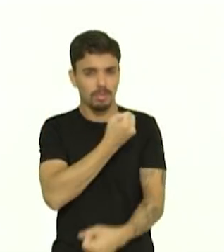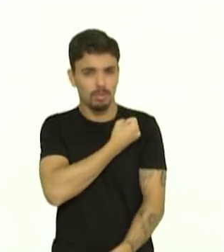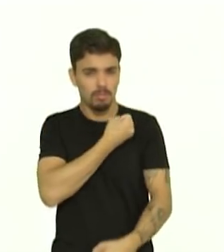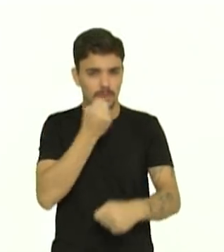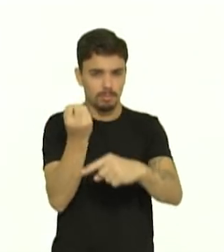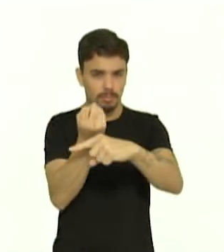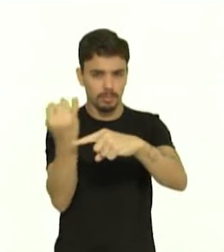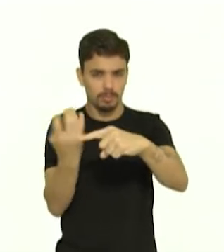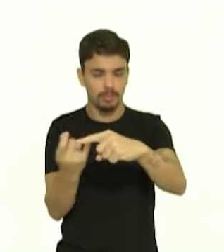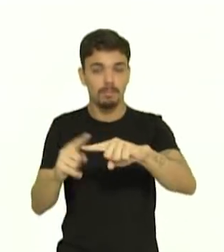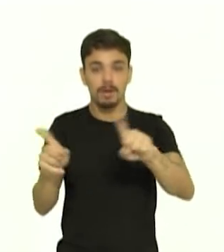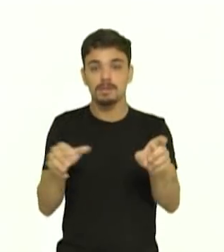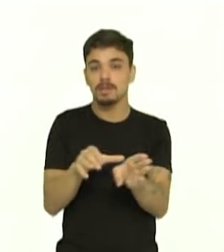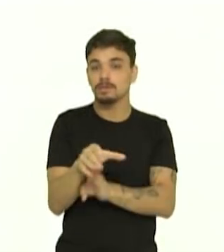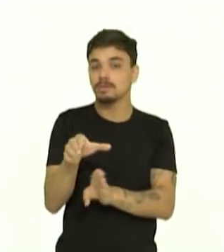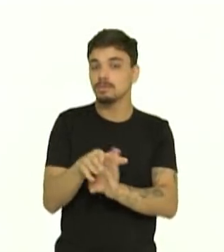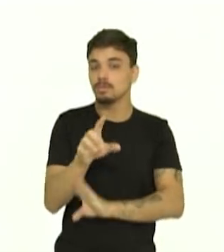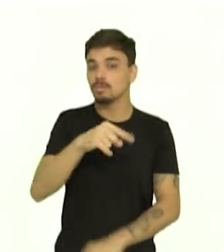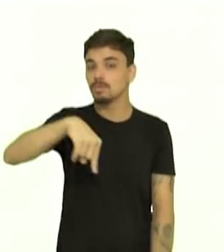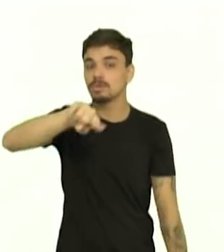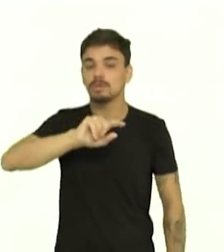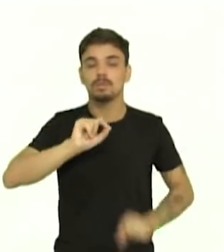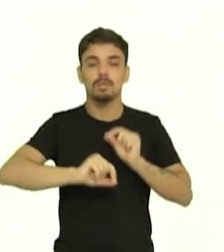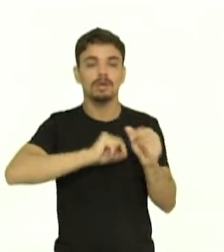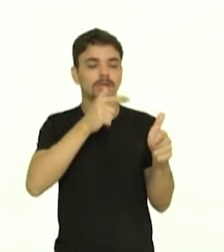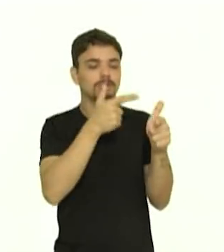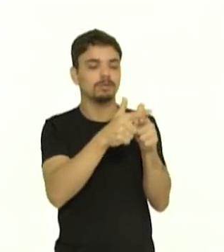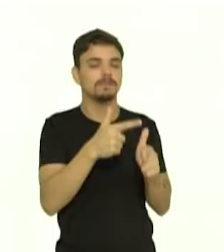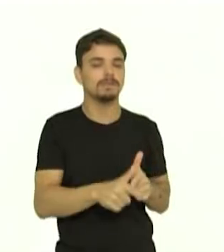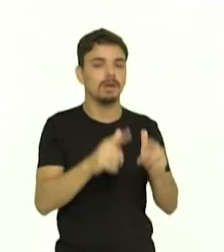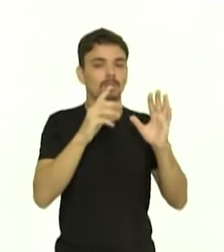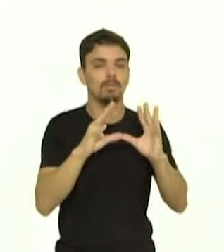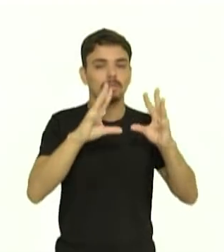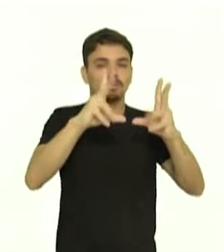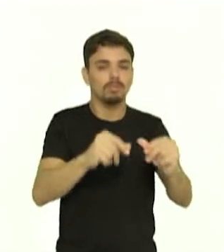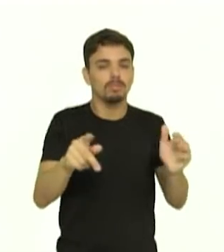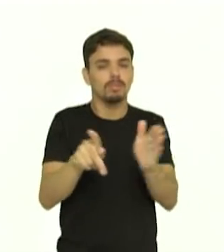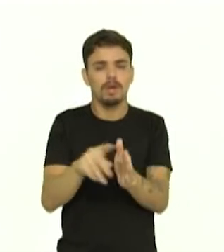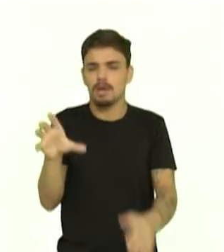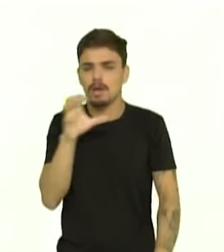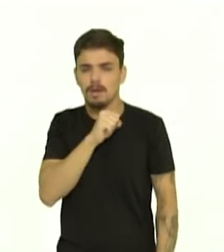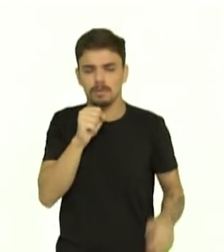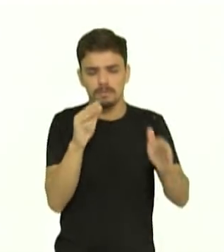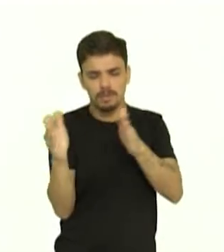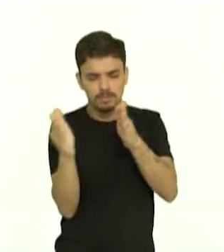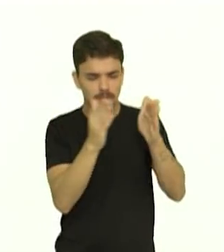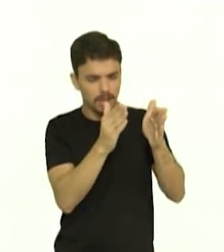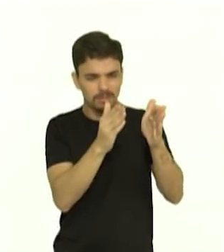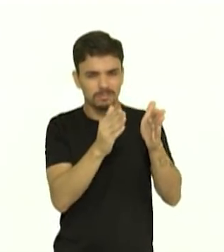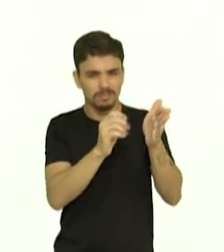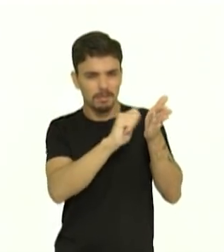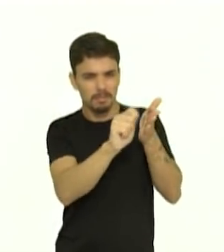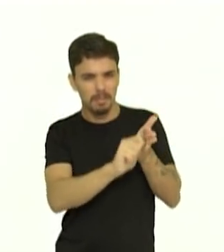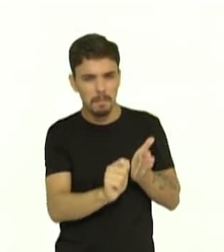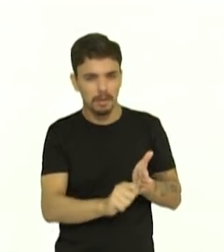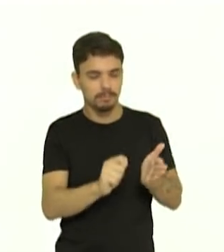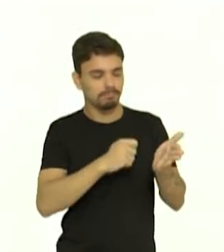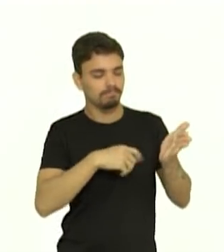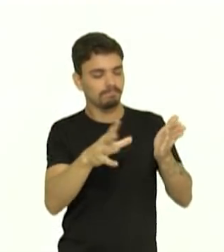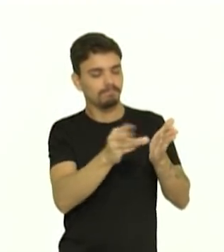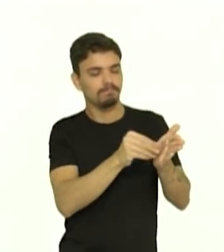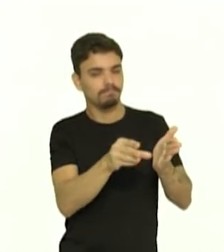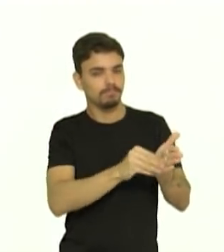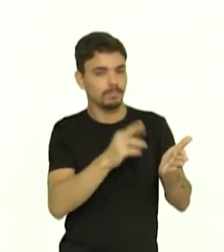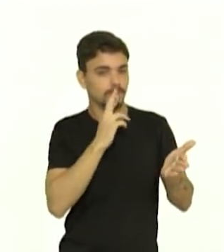a dica que eu dou para você é fazer a divisão ali rapidinho, faça do ladinho do exercício, copie esse exercício no